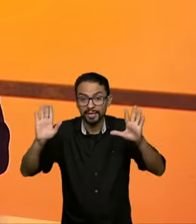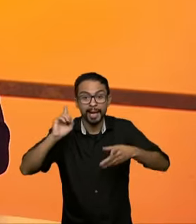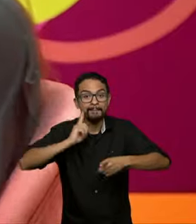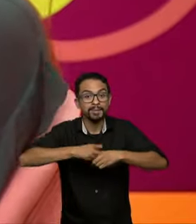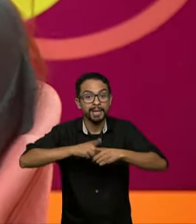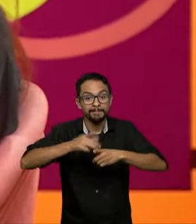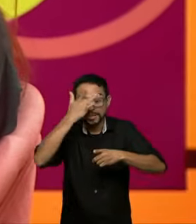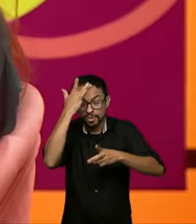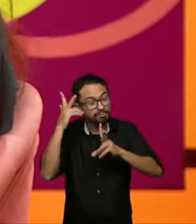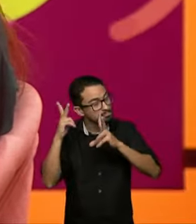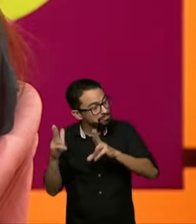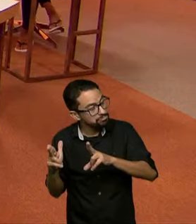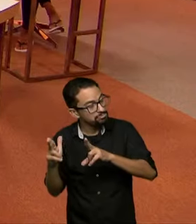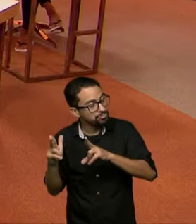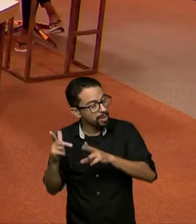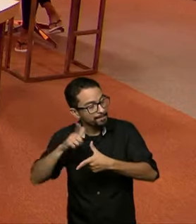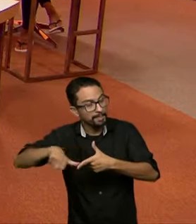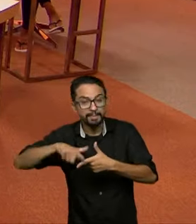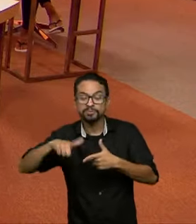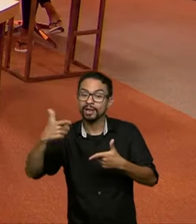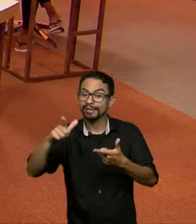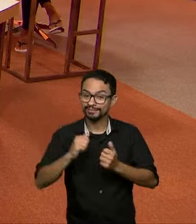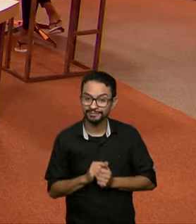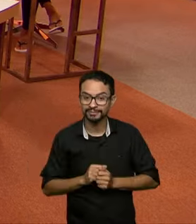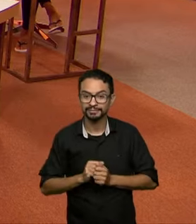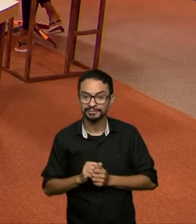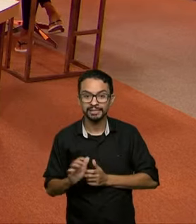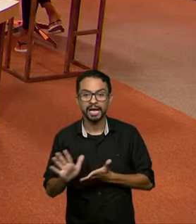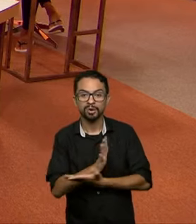tem insônia. Mas tem gente que tem